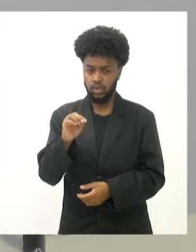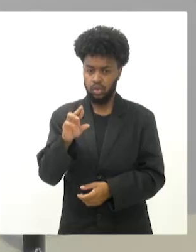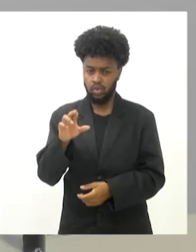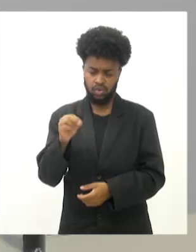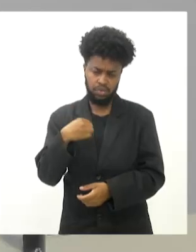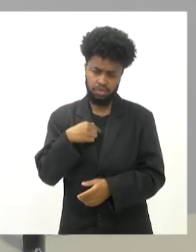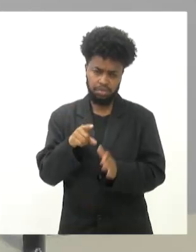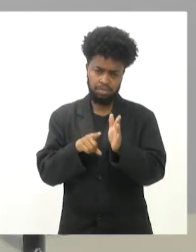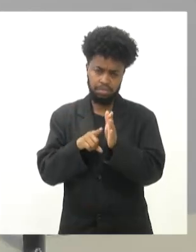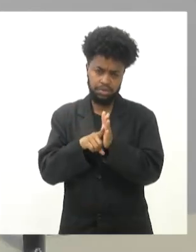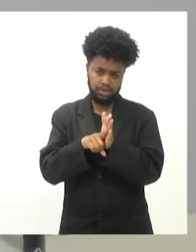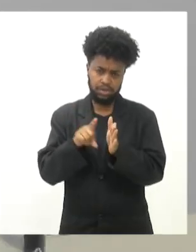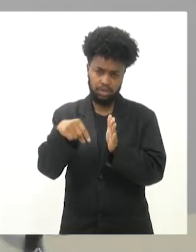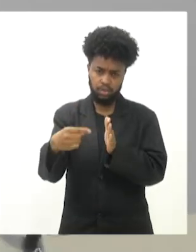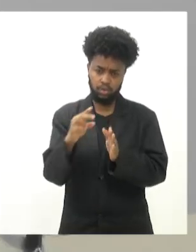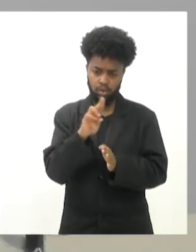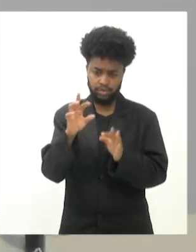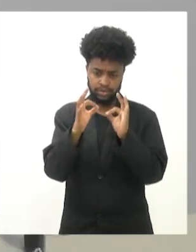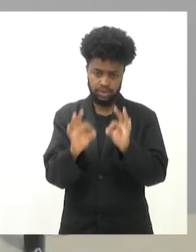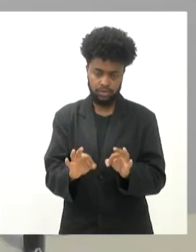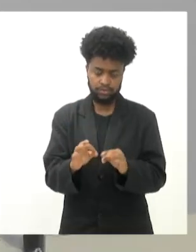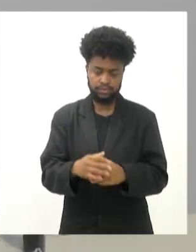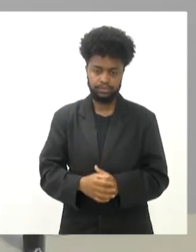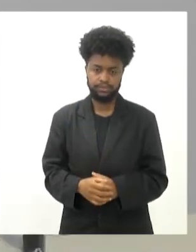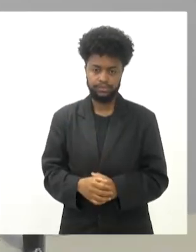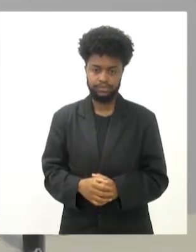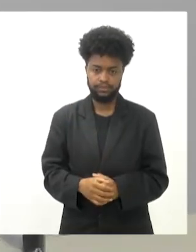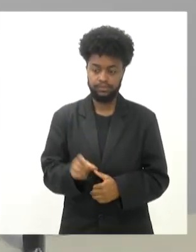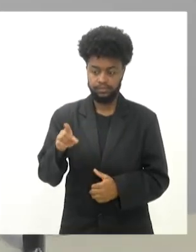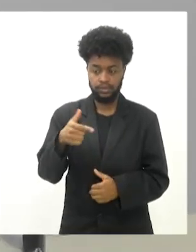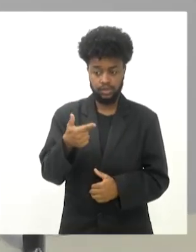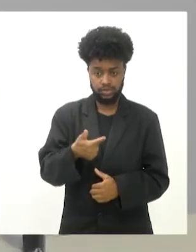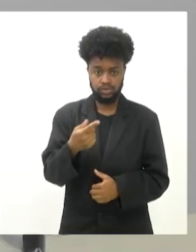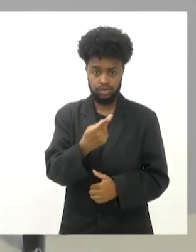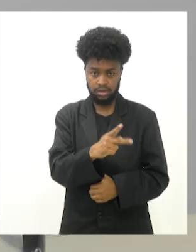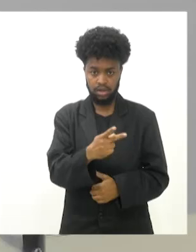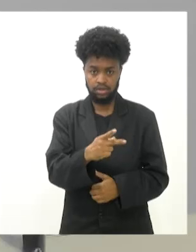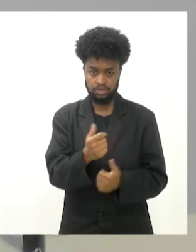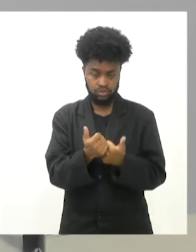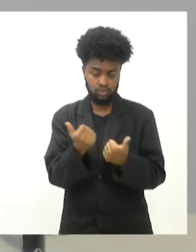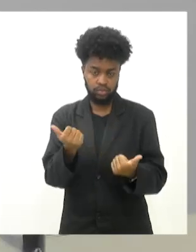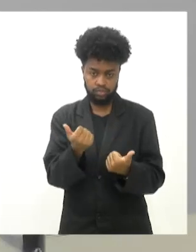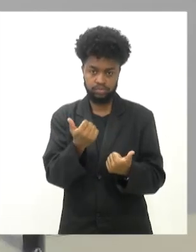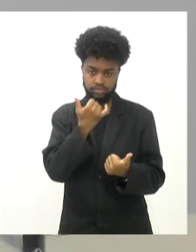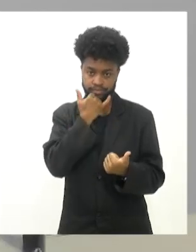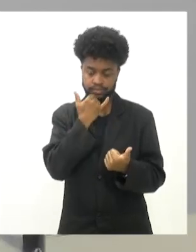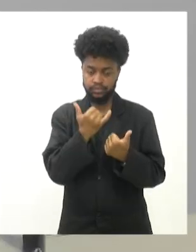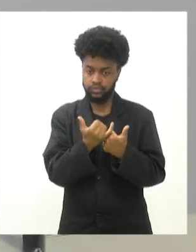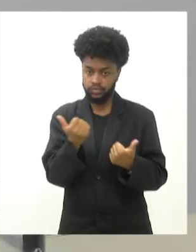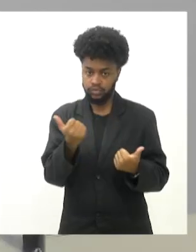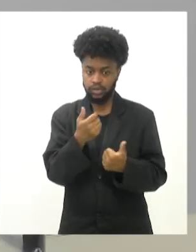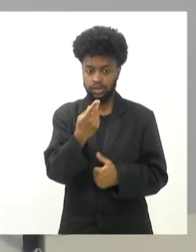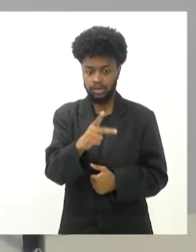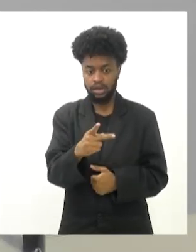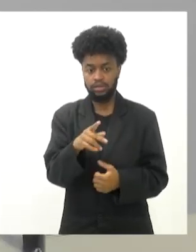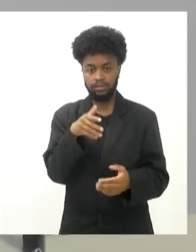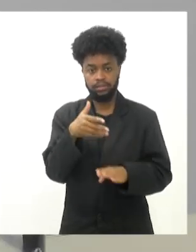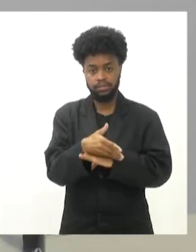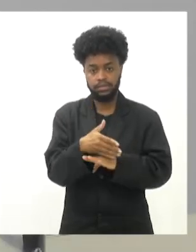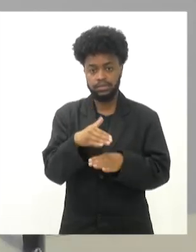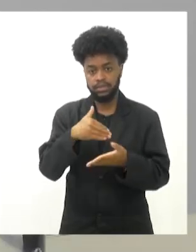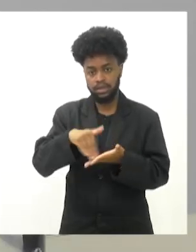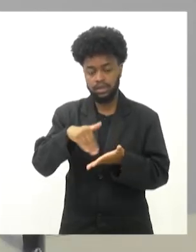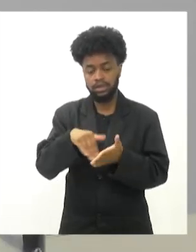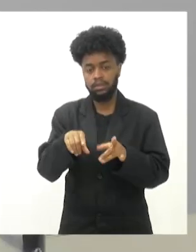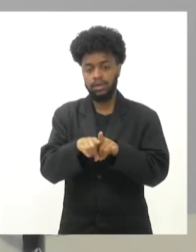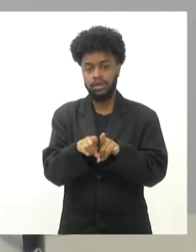vou buscar o nome correto aqui, que era a vice dele, era a sub dele, perdão, na secretaria, e o próprio